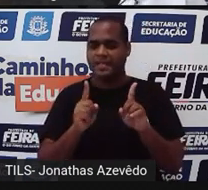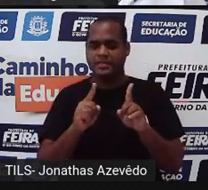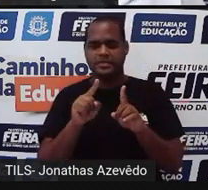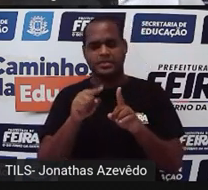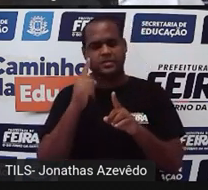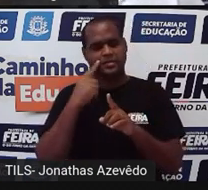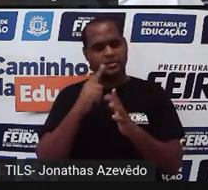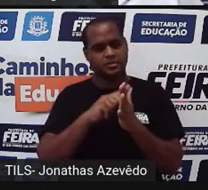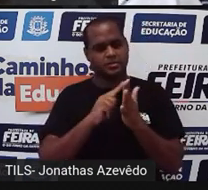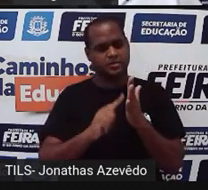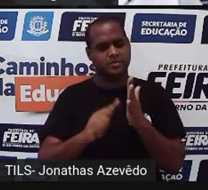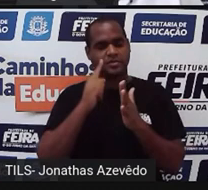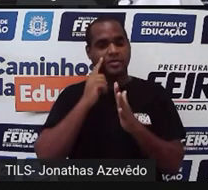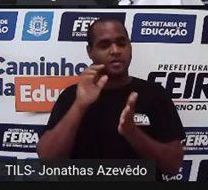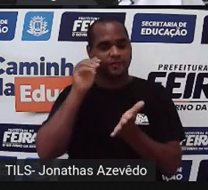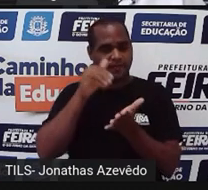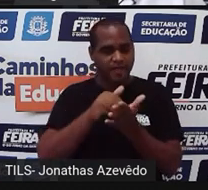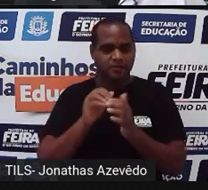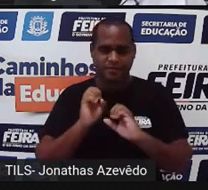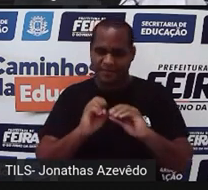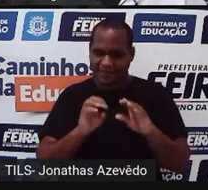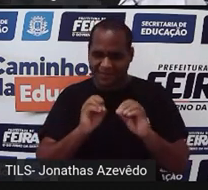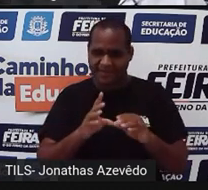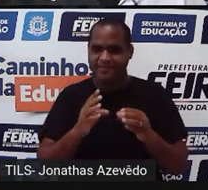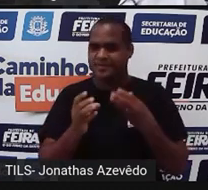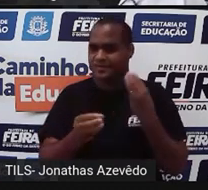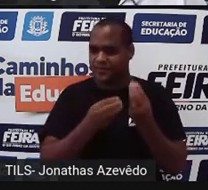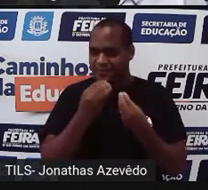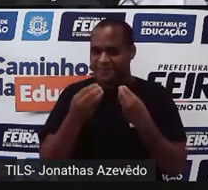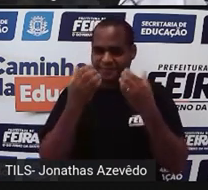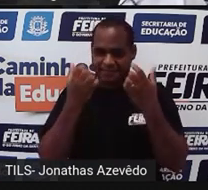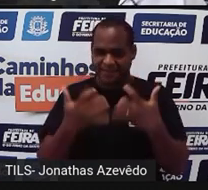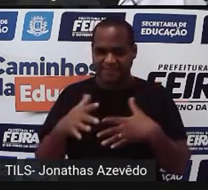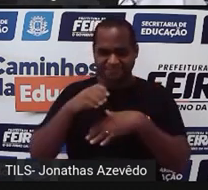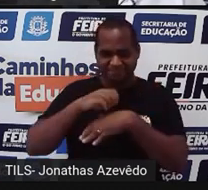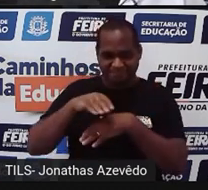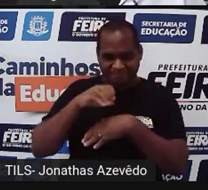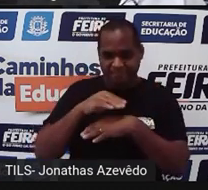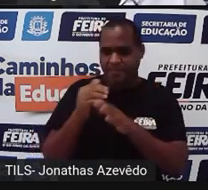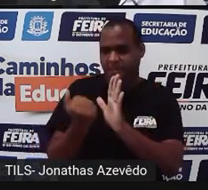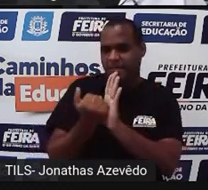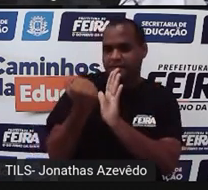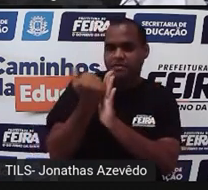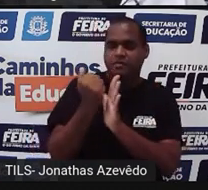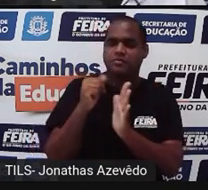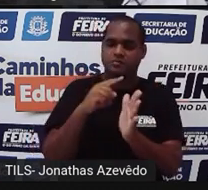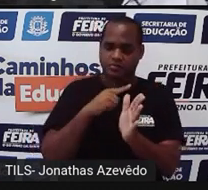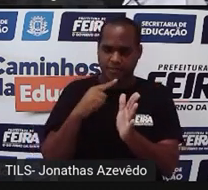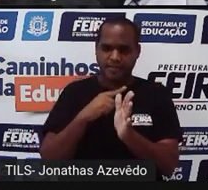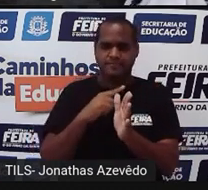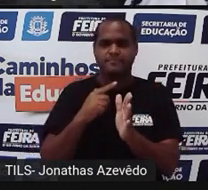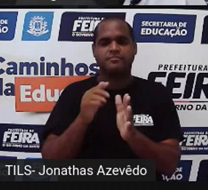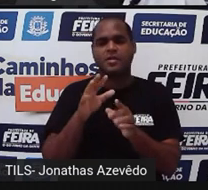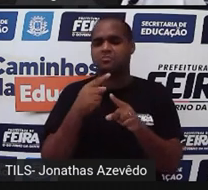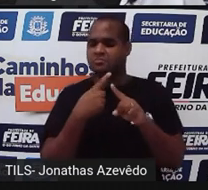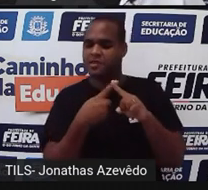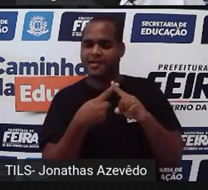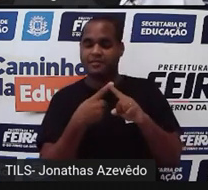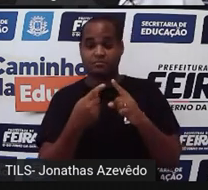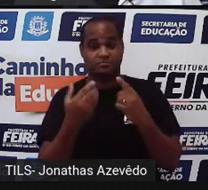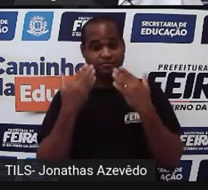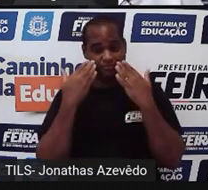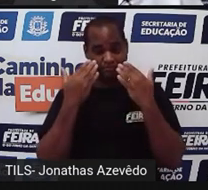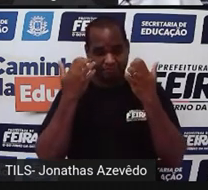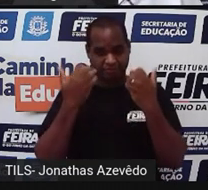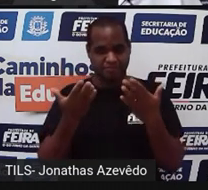gráfico eu vou trazer para você no final da aula, né? Com um pouco mais de detalhe, porque eu quero te mostrar